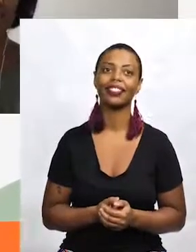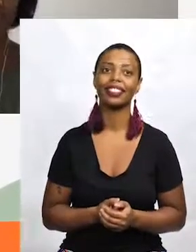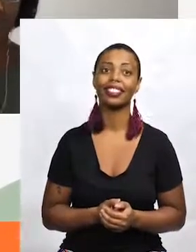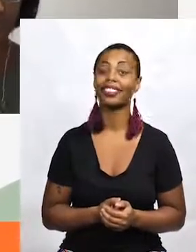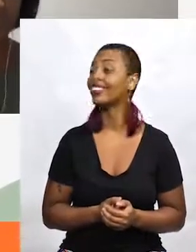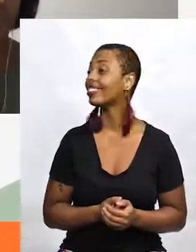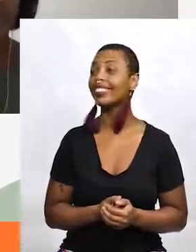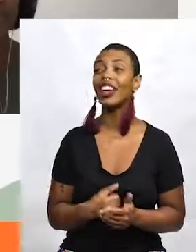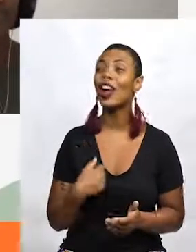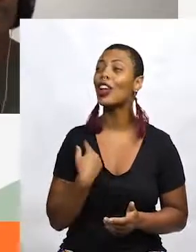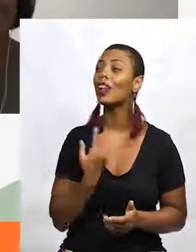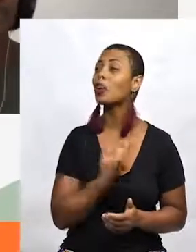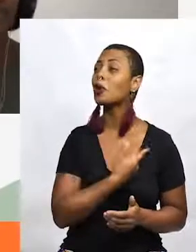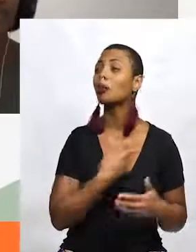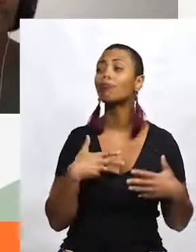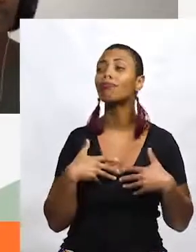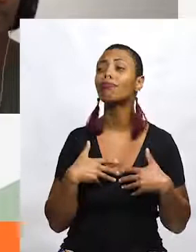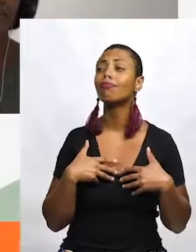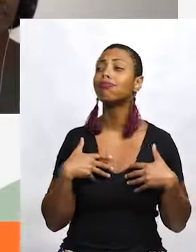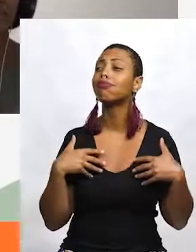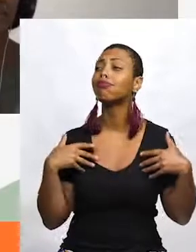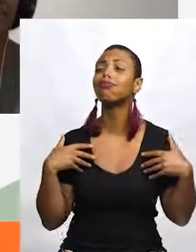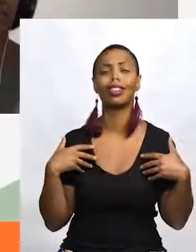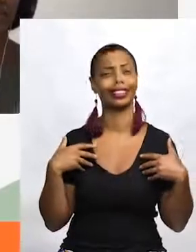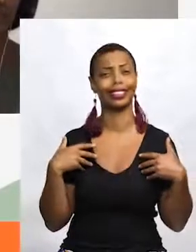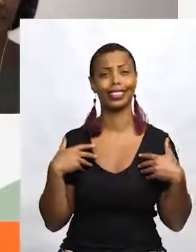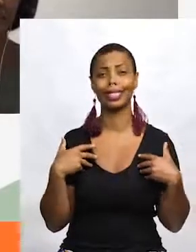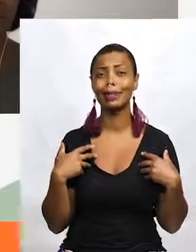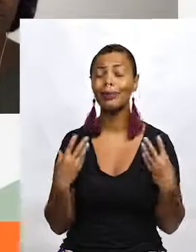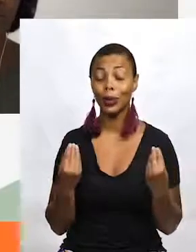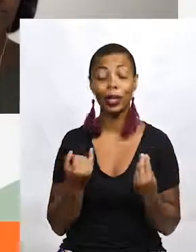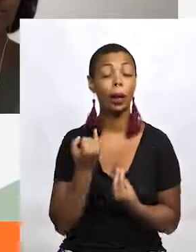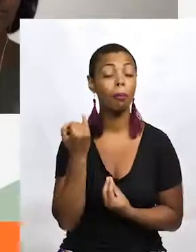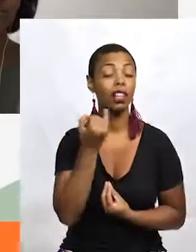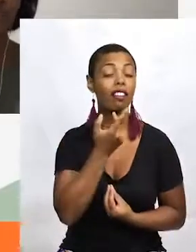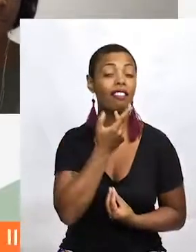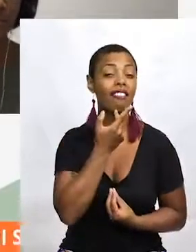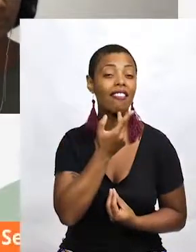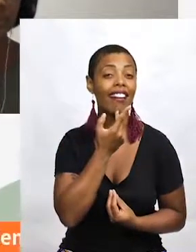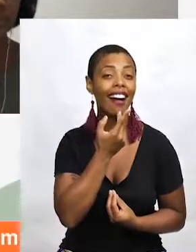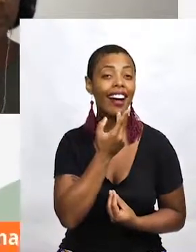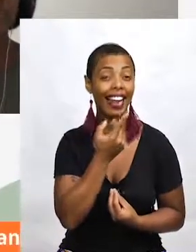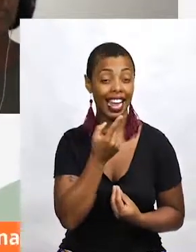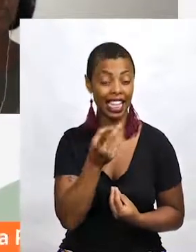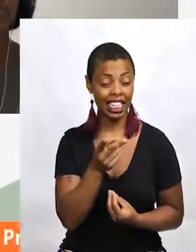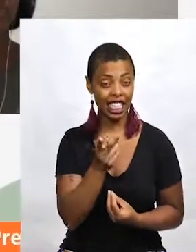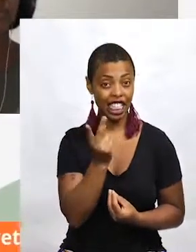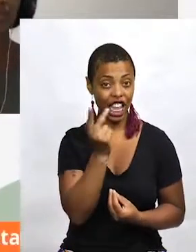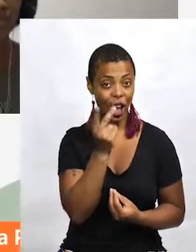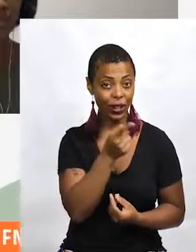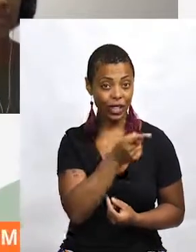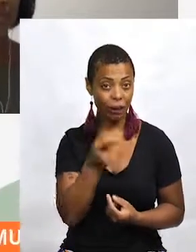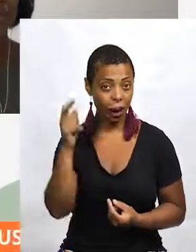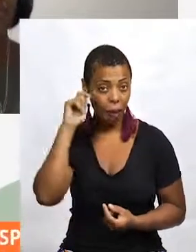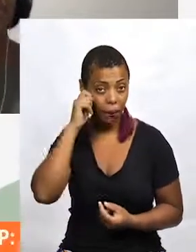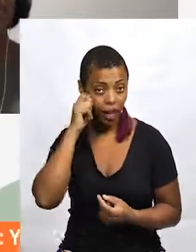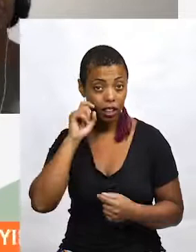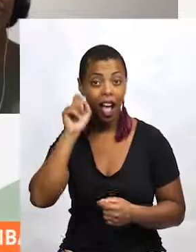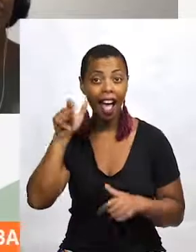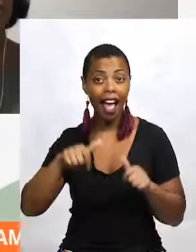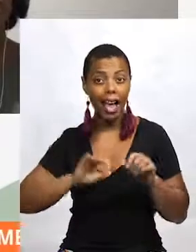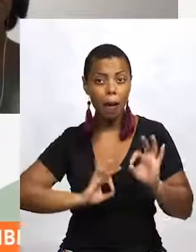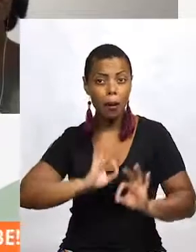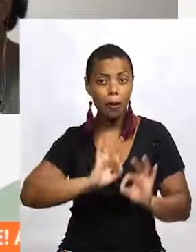A gente está honrada demais, nós estamos honradas. É importante enfatizar que essa segunda Semana Preta foi realizada por mãos